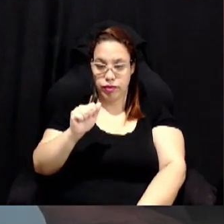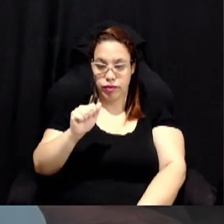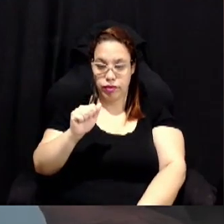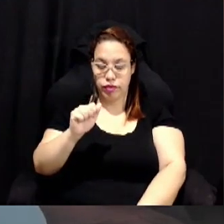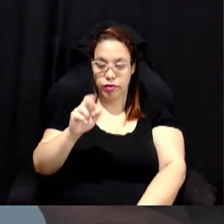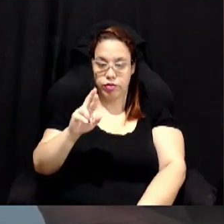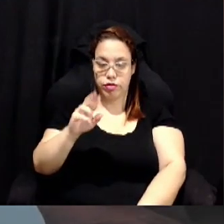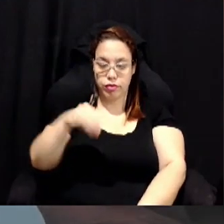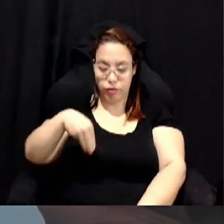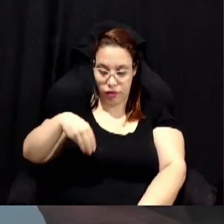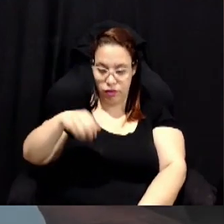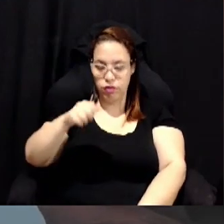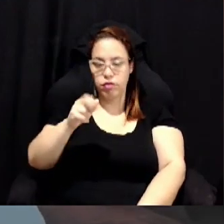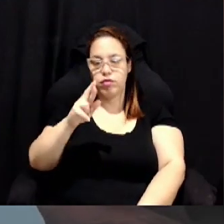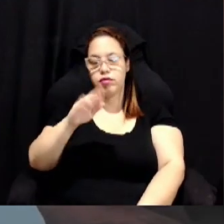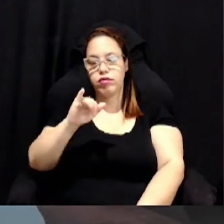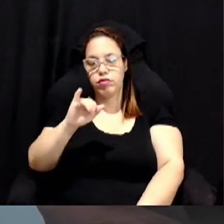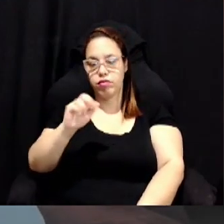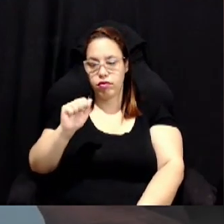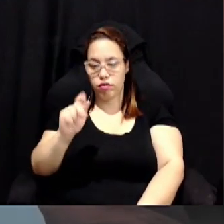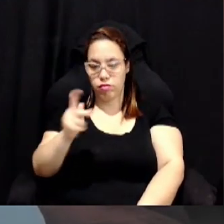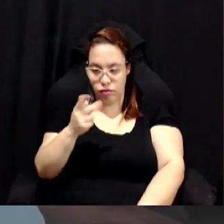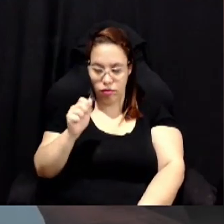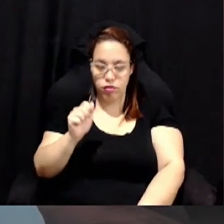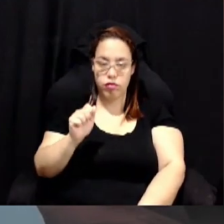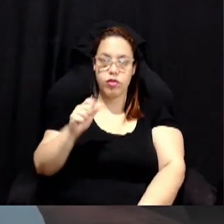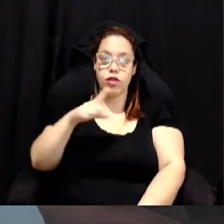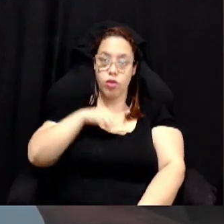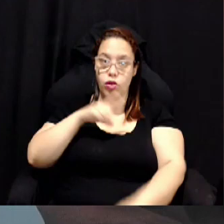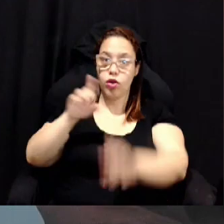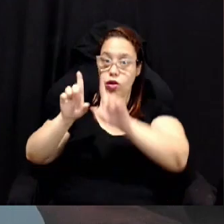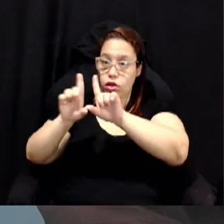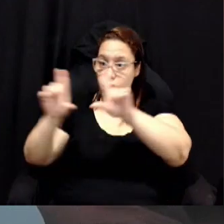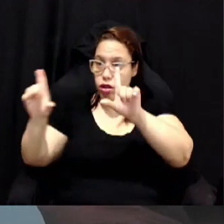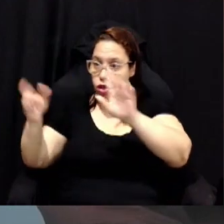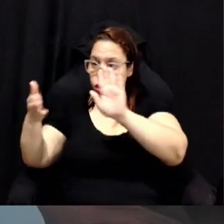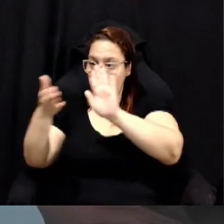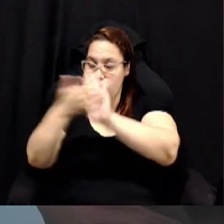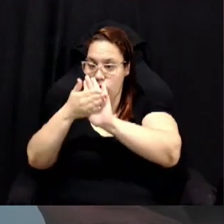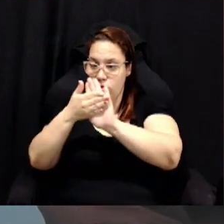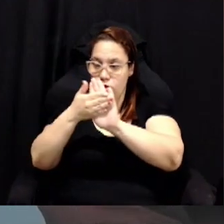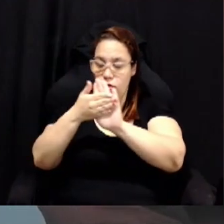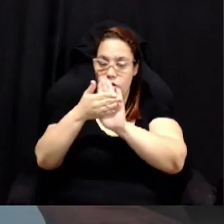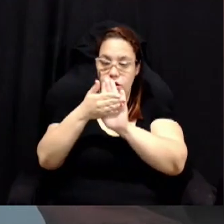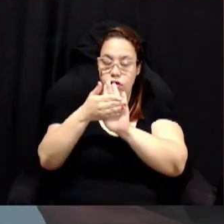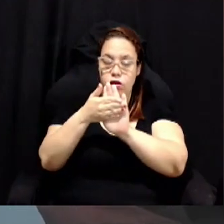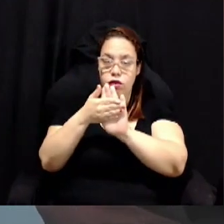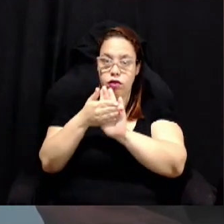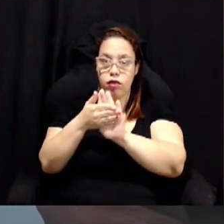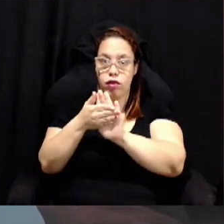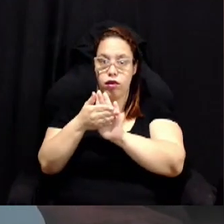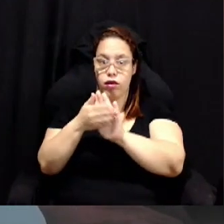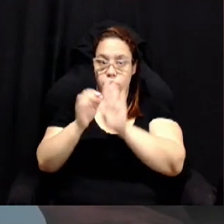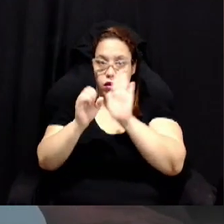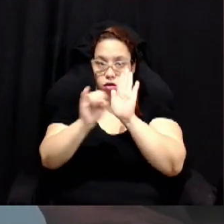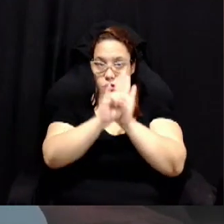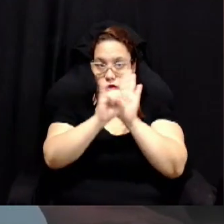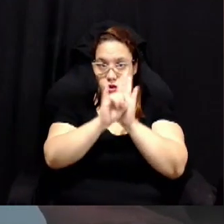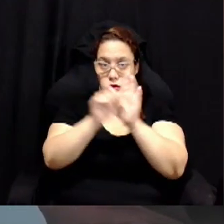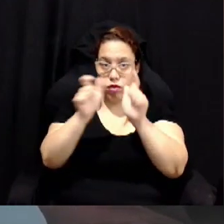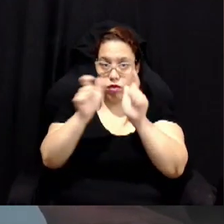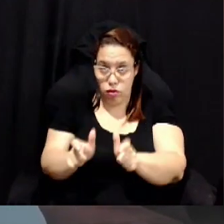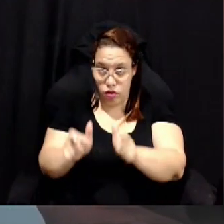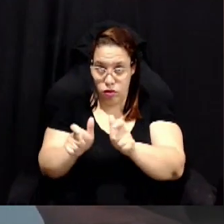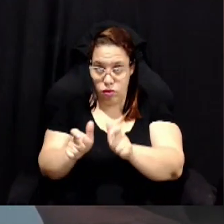apareceu, falou que em outros lugares tinha esse adesivo que dava uma identificação que ali transportava